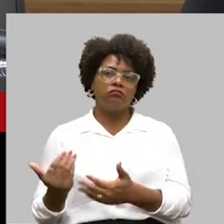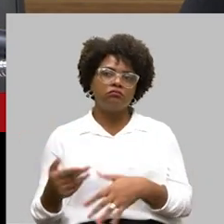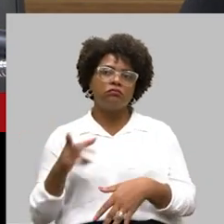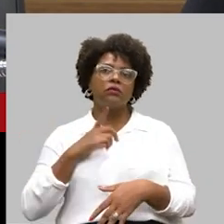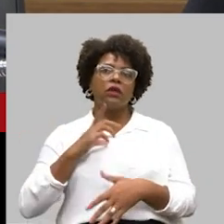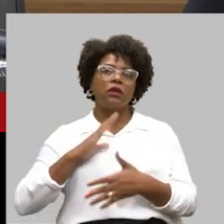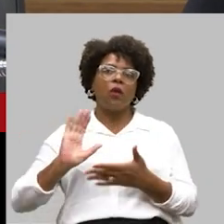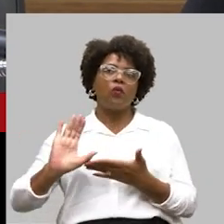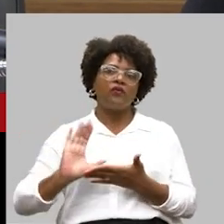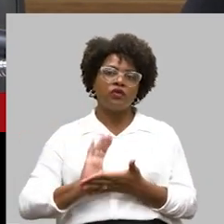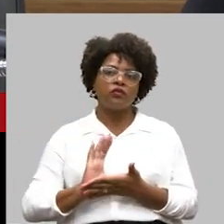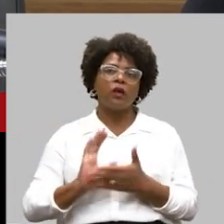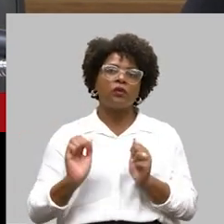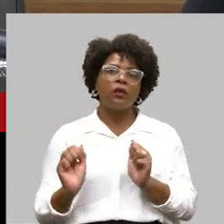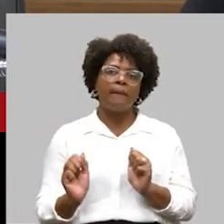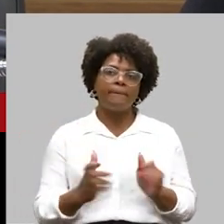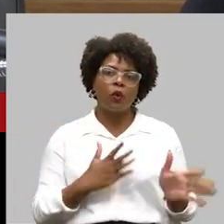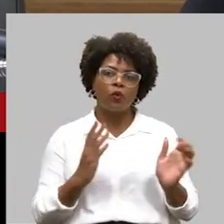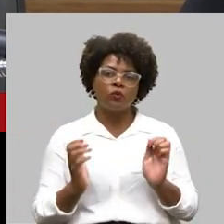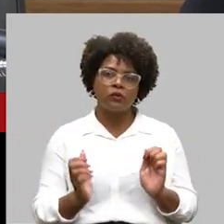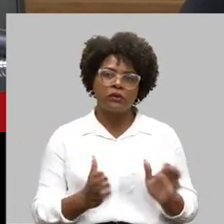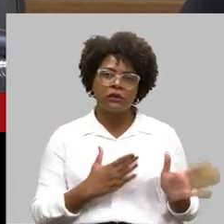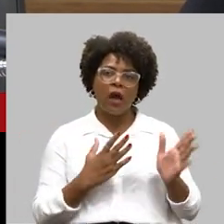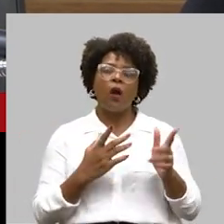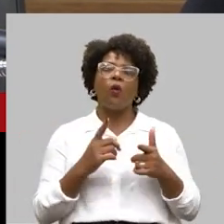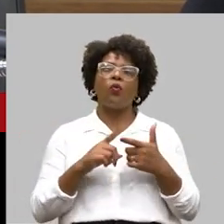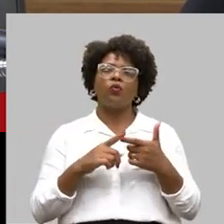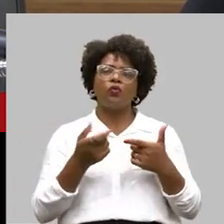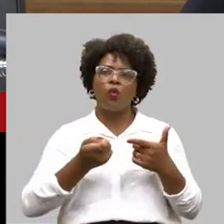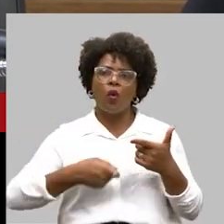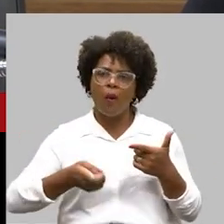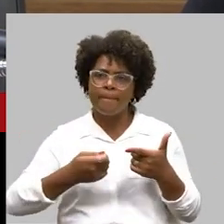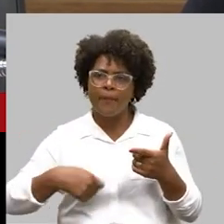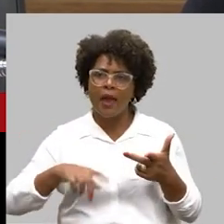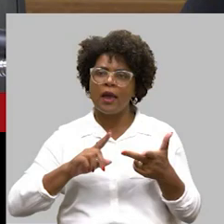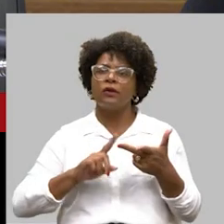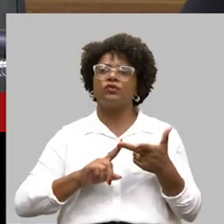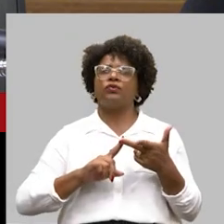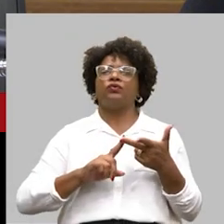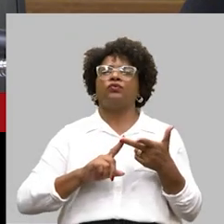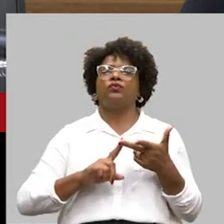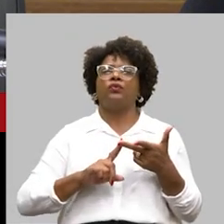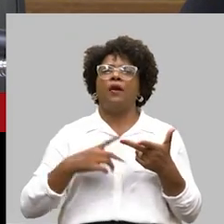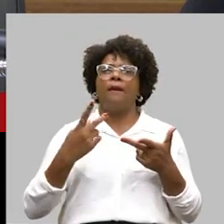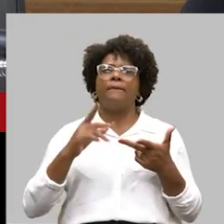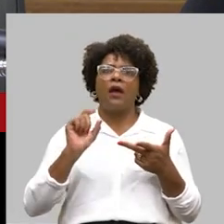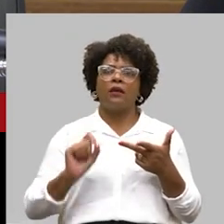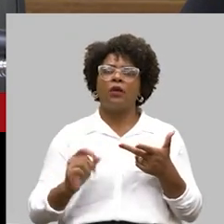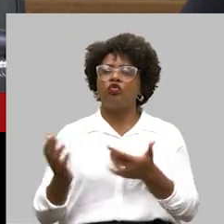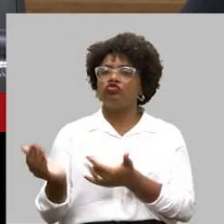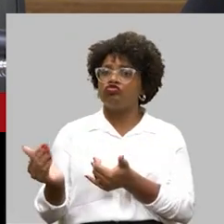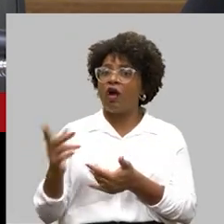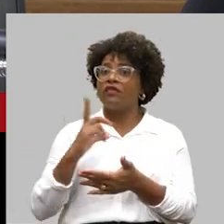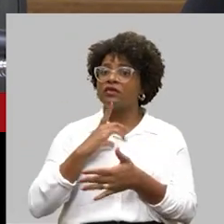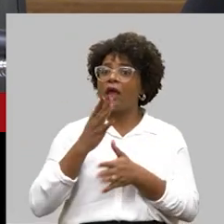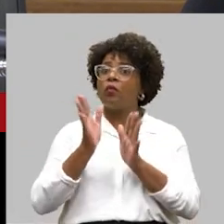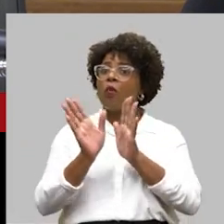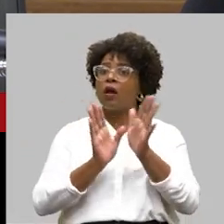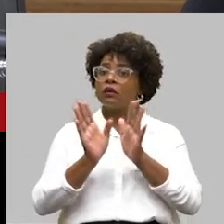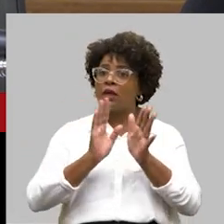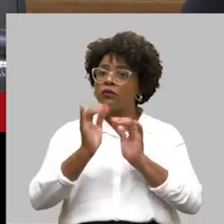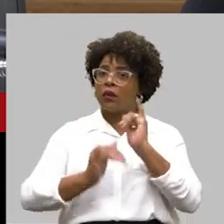Não só mas no beneficiamento na comercialização para que a juventude também tenha além da internet além de ter acesso a todos os